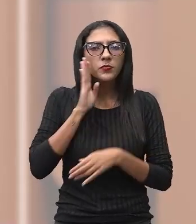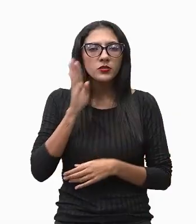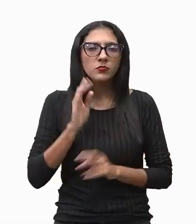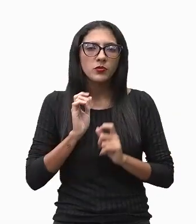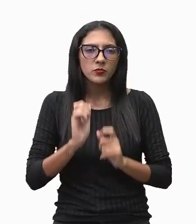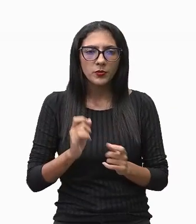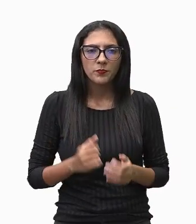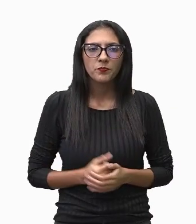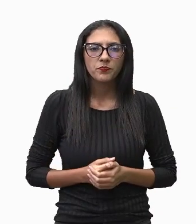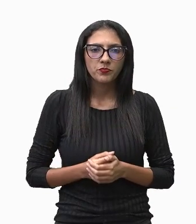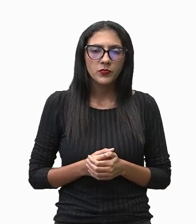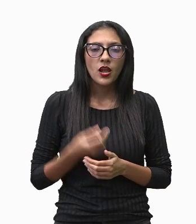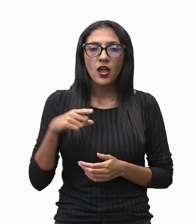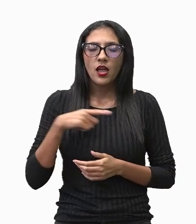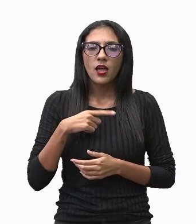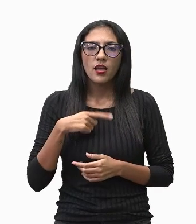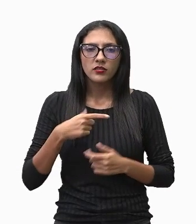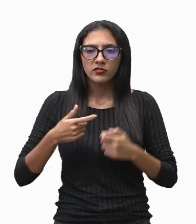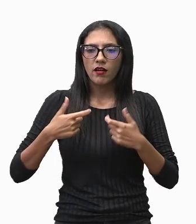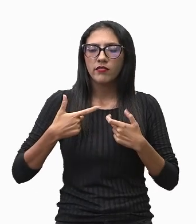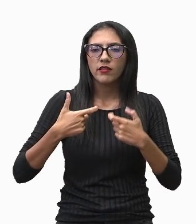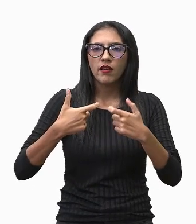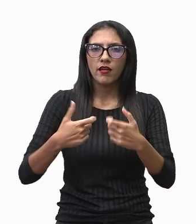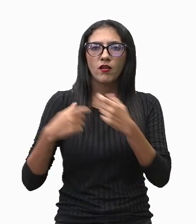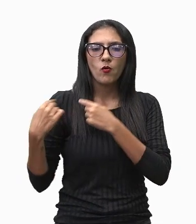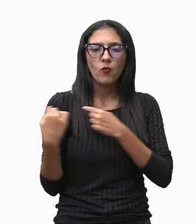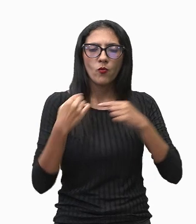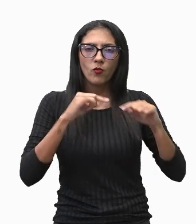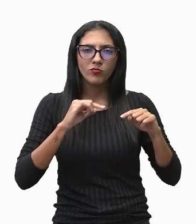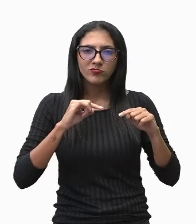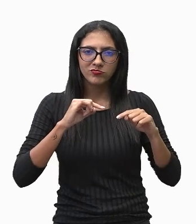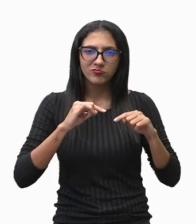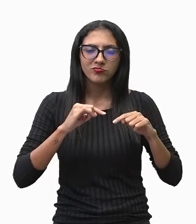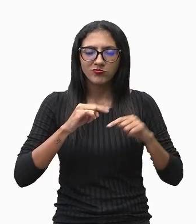os atentados terroristas aos Estados Unidos